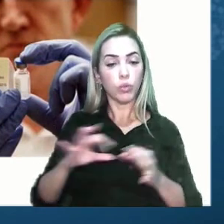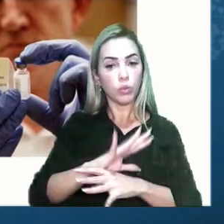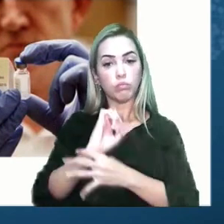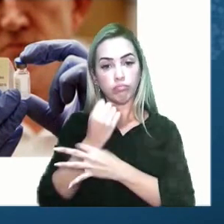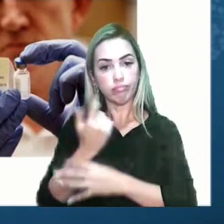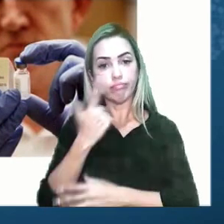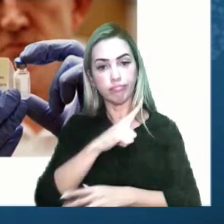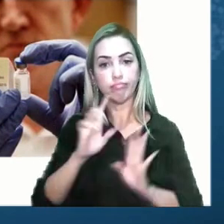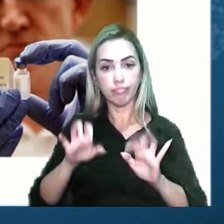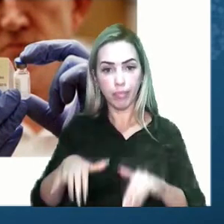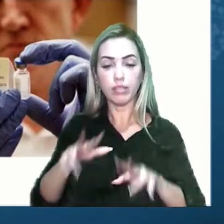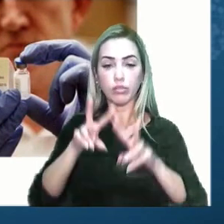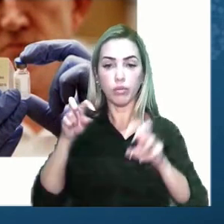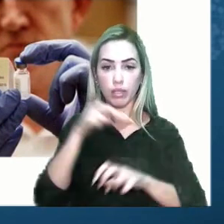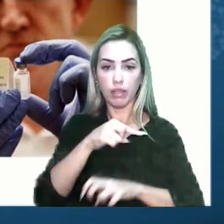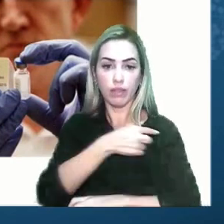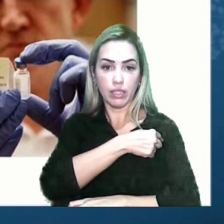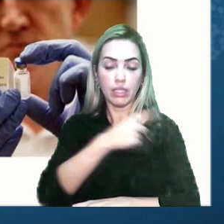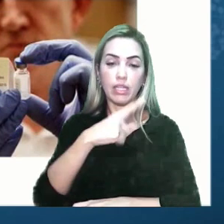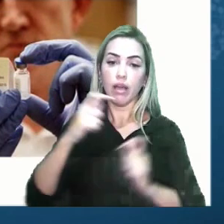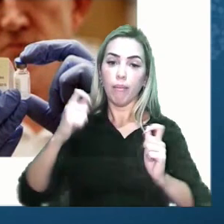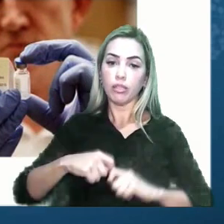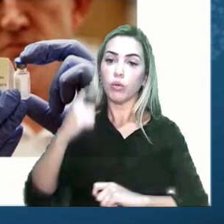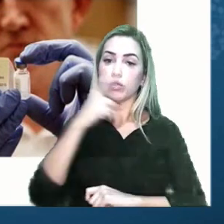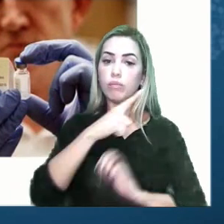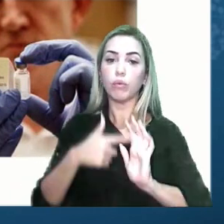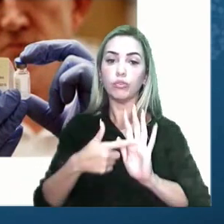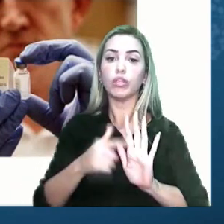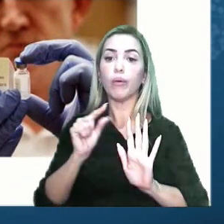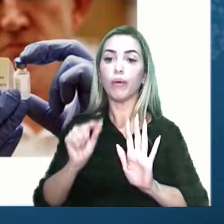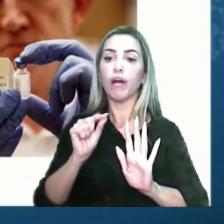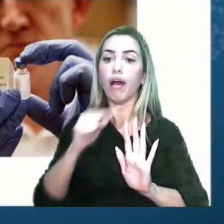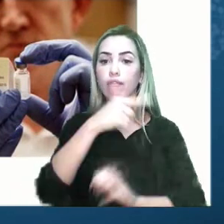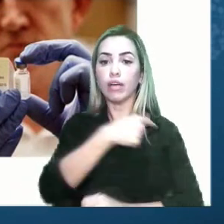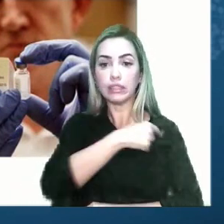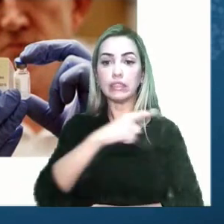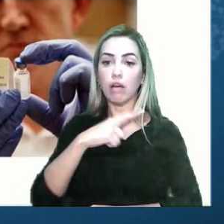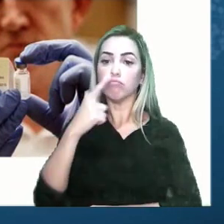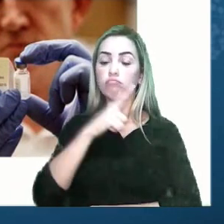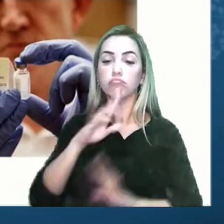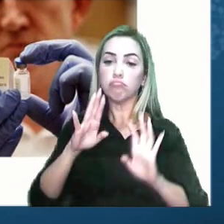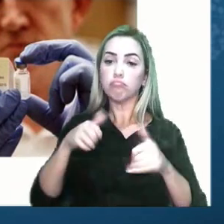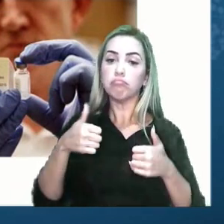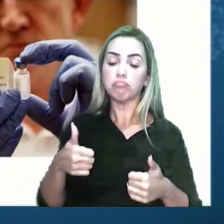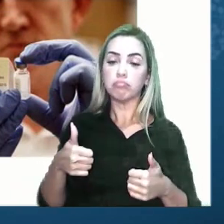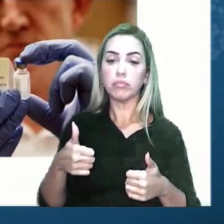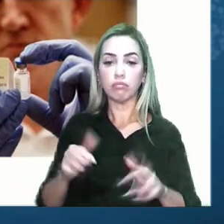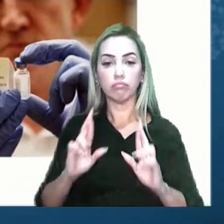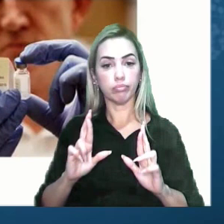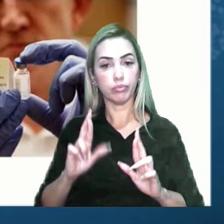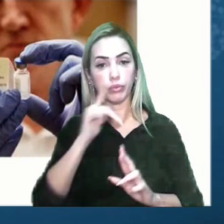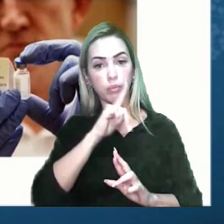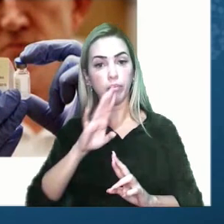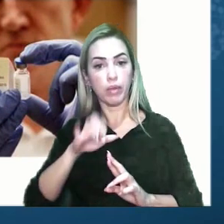segurança sobre a vacina e fomos capazes de mostrar que a vacina estava se comportando como esperado.